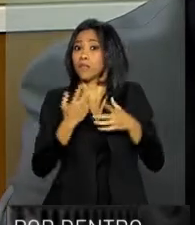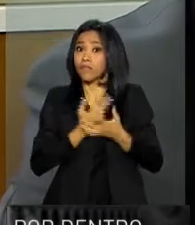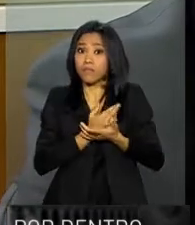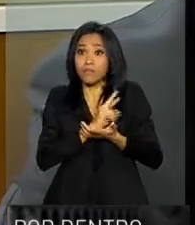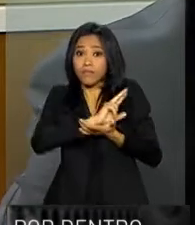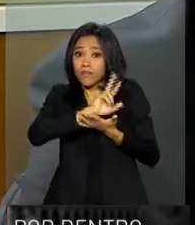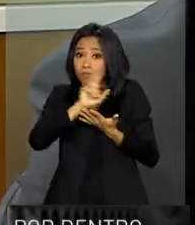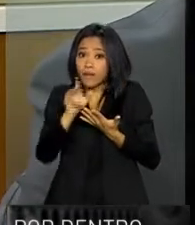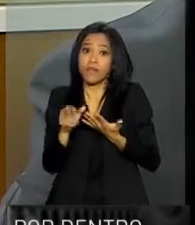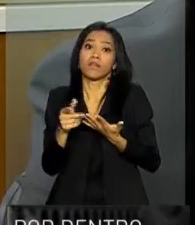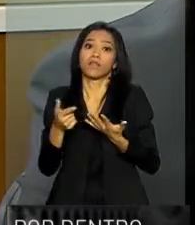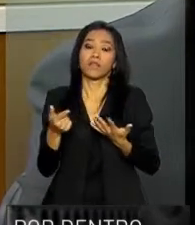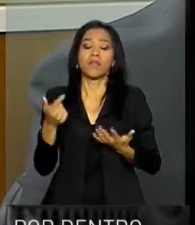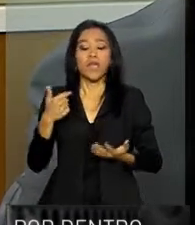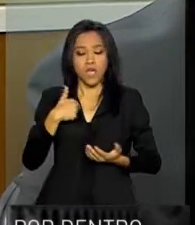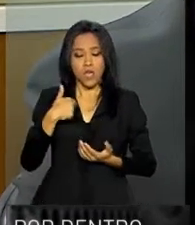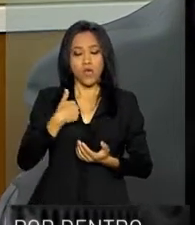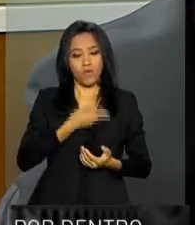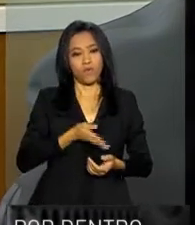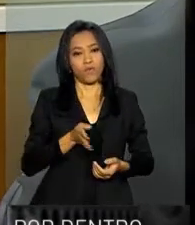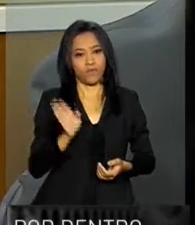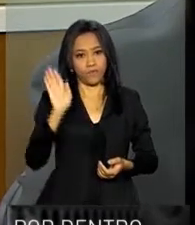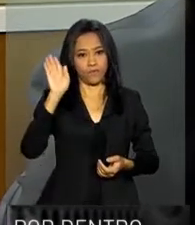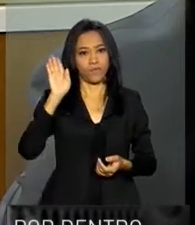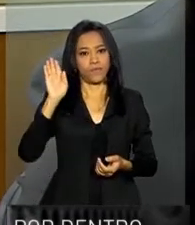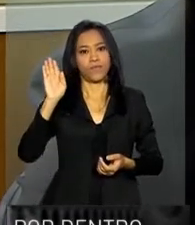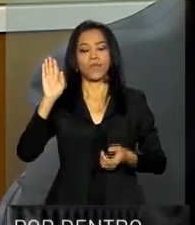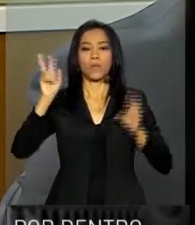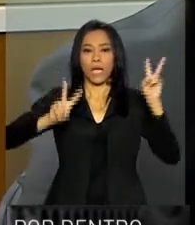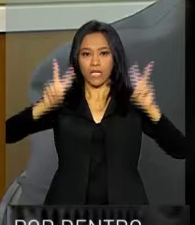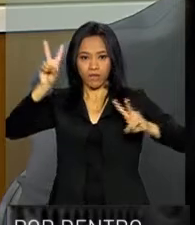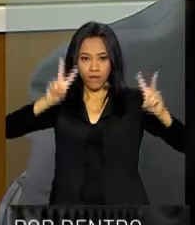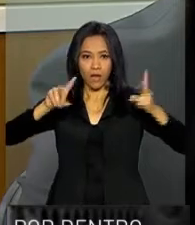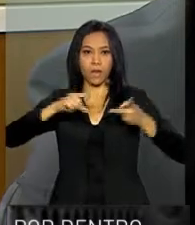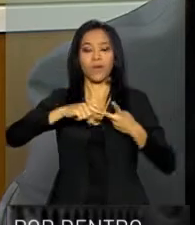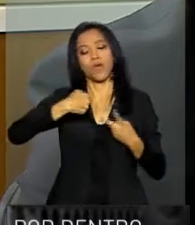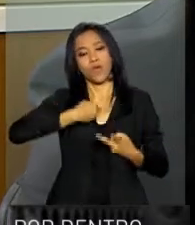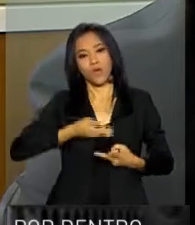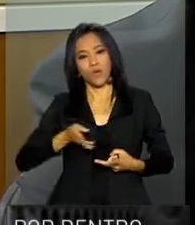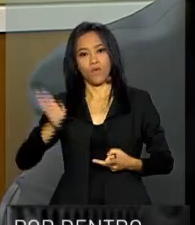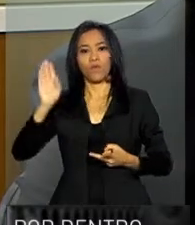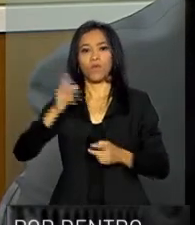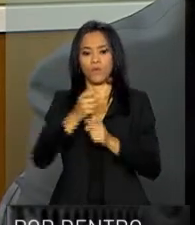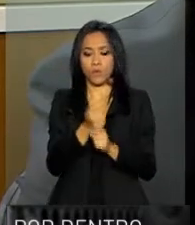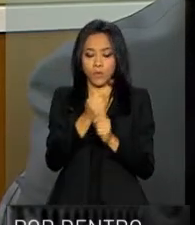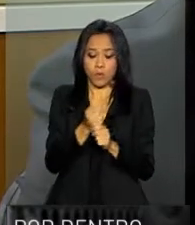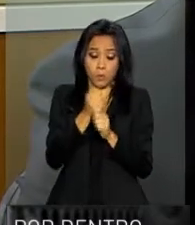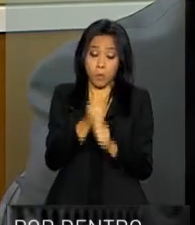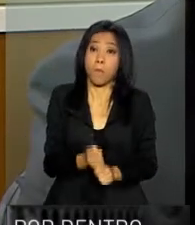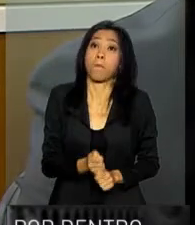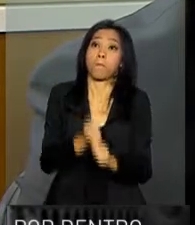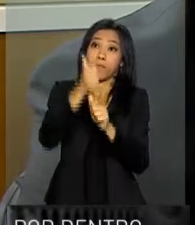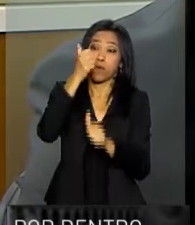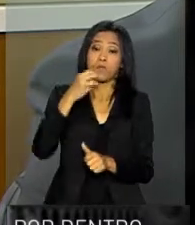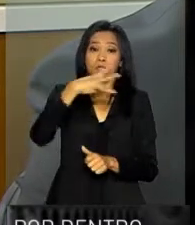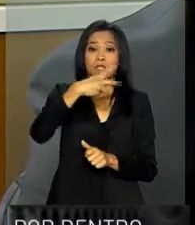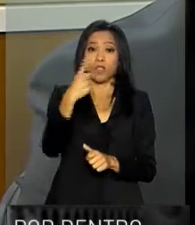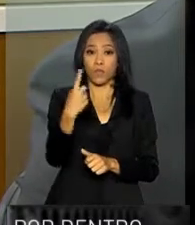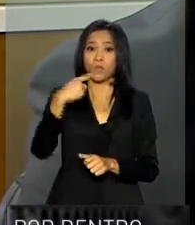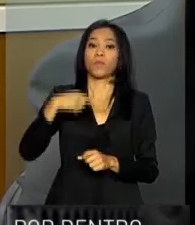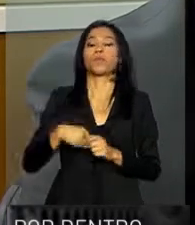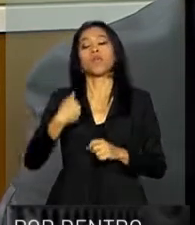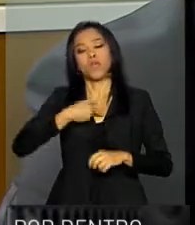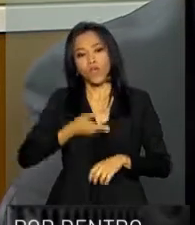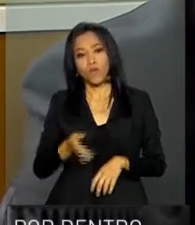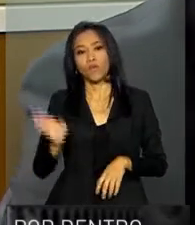janeiro estive no carnaval eu estipulei um eu estive no nos grandes eventos tanto na copa quanto as olimpíadas